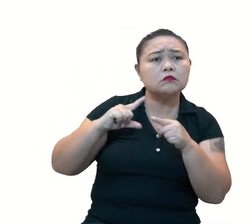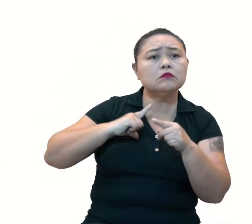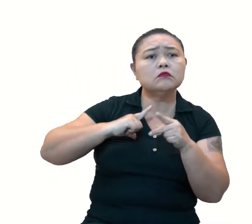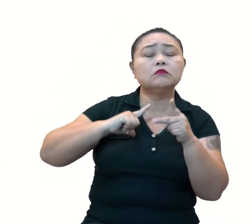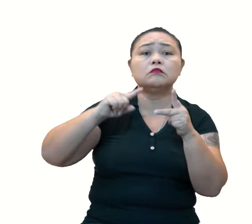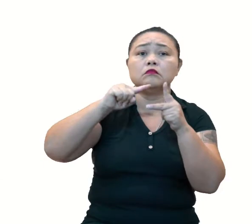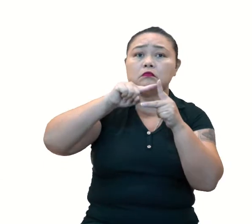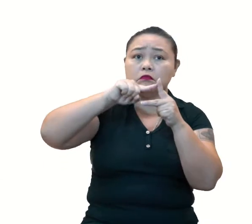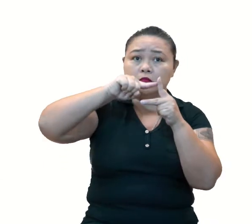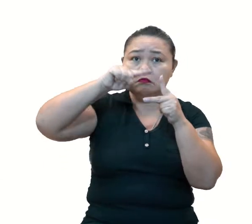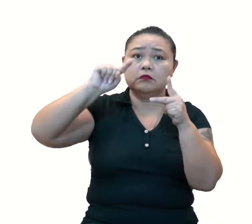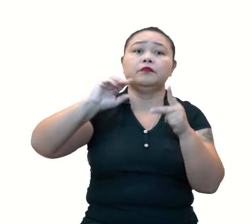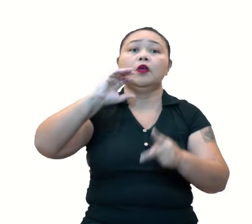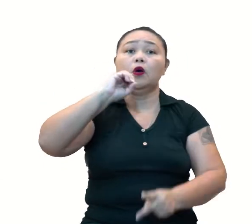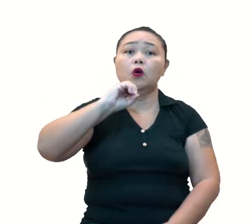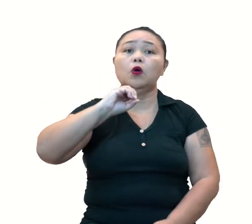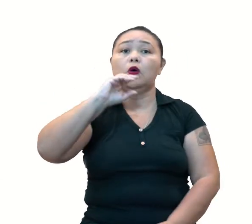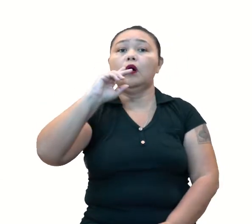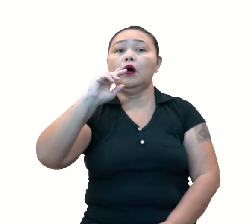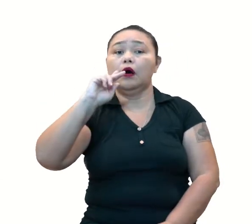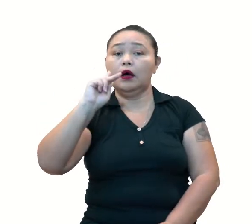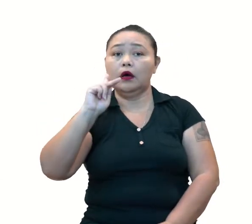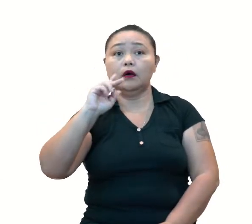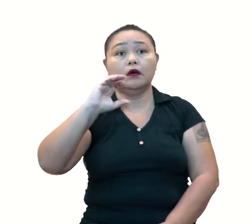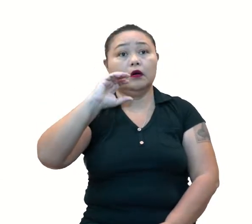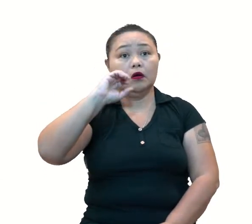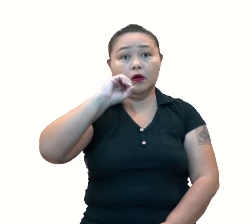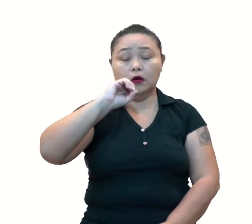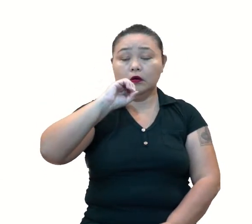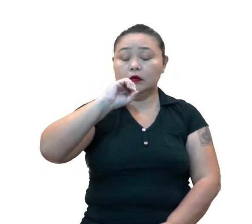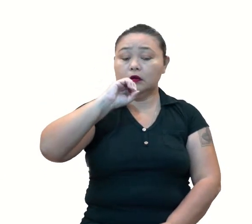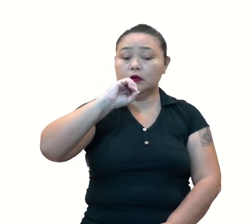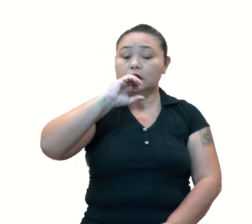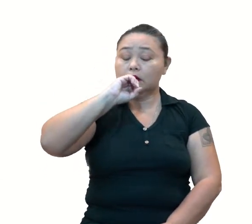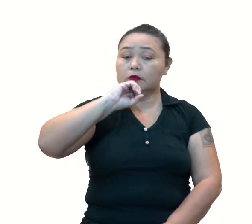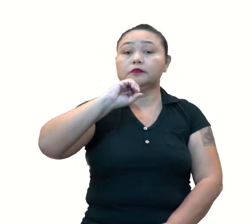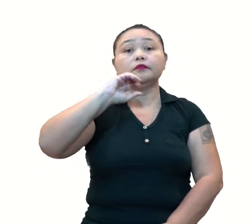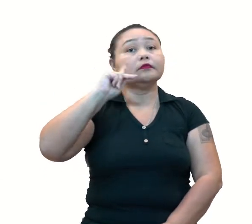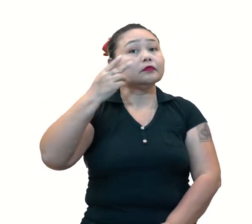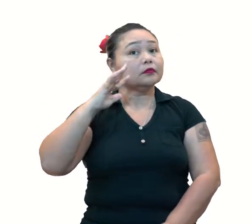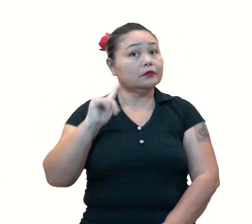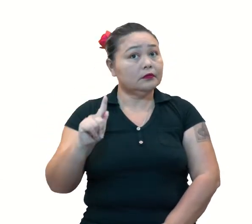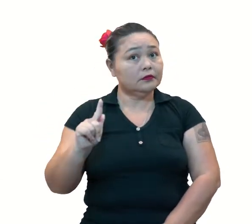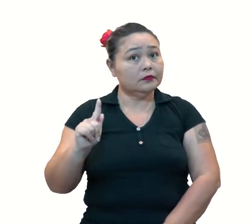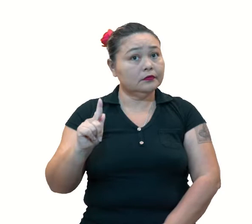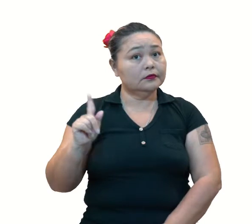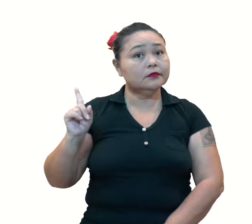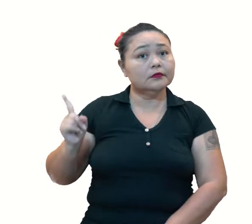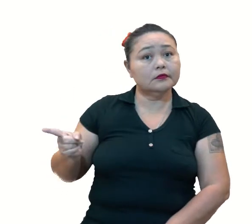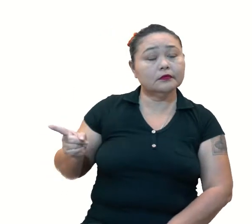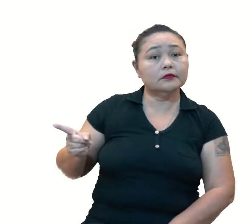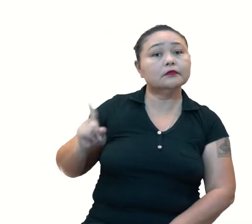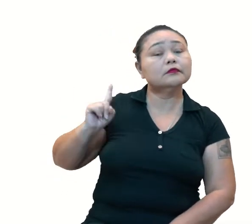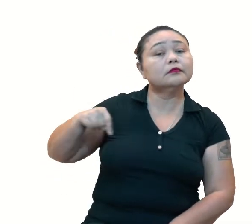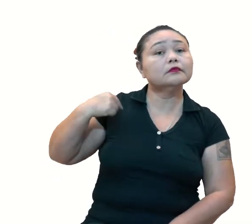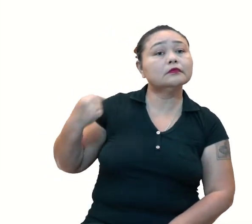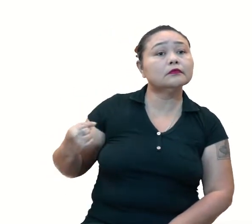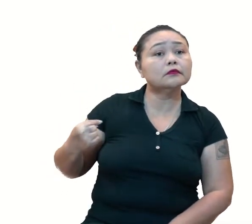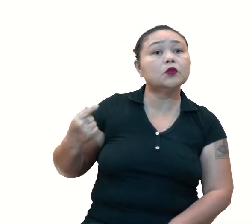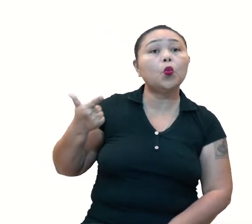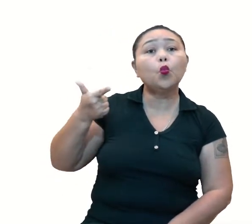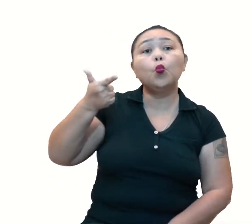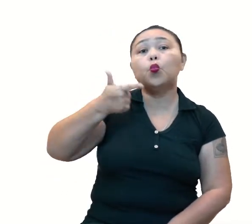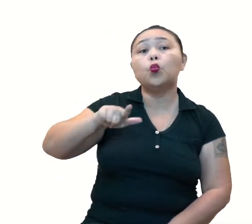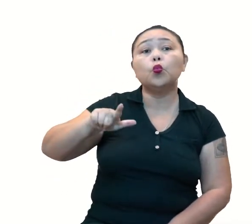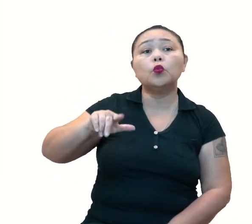tem o OHG, ou HOG, né? Vamos grandão. Falar. Isso, que é dentro desse ângulo aqui. Depois a gente tem um outro, né?